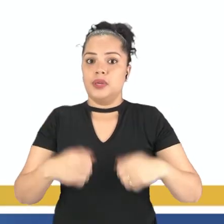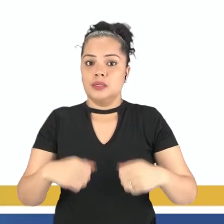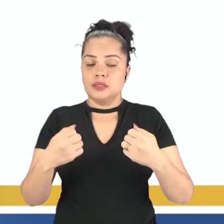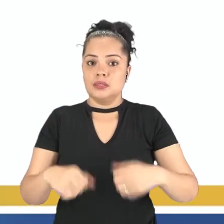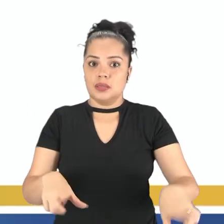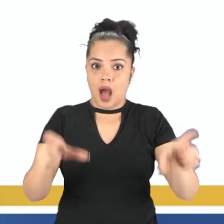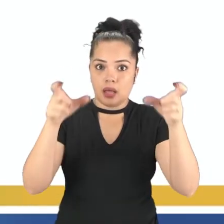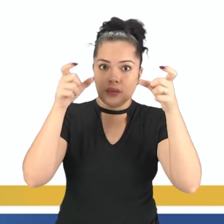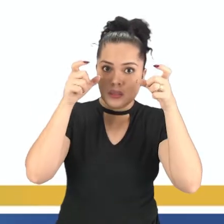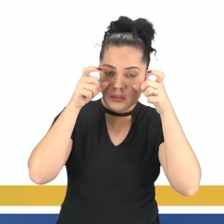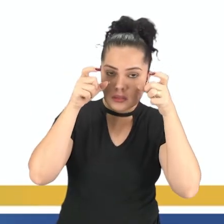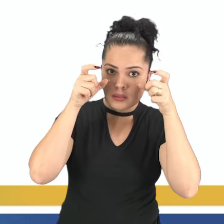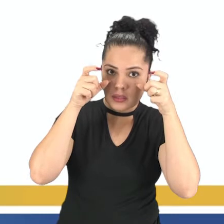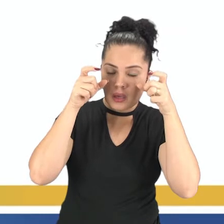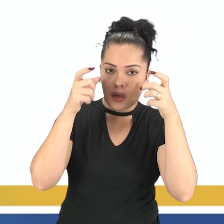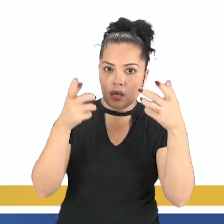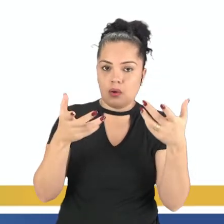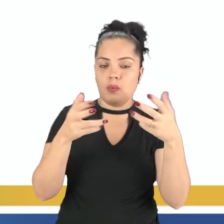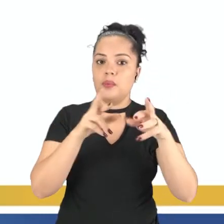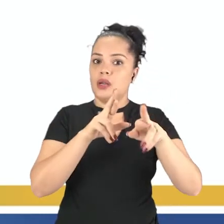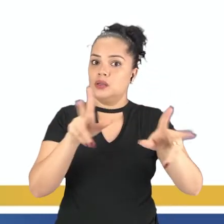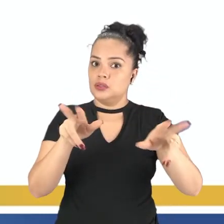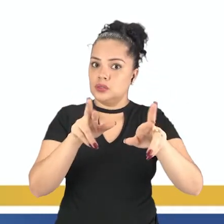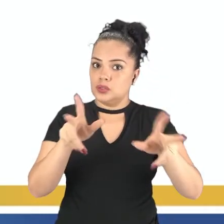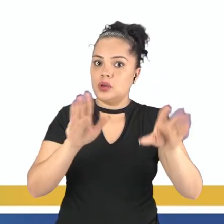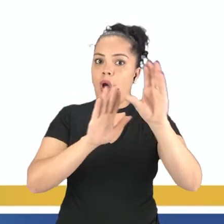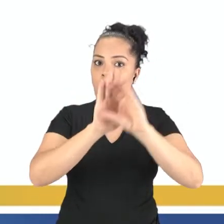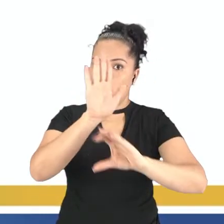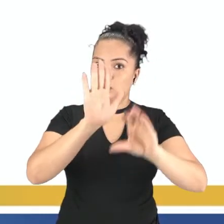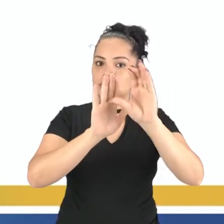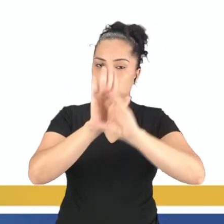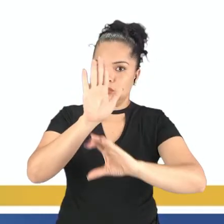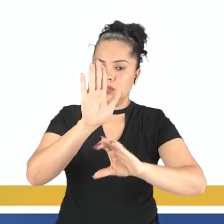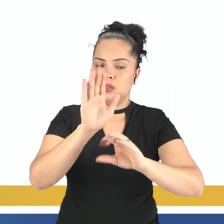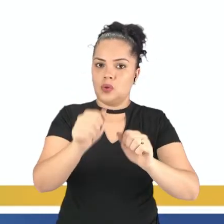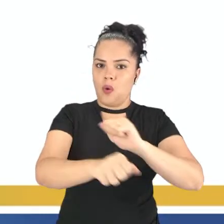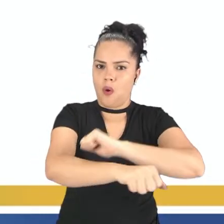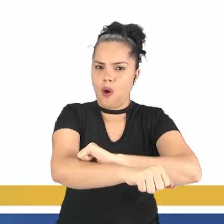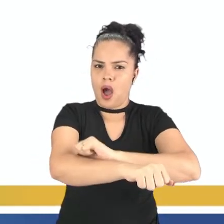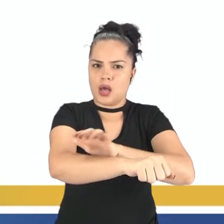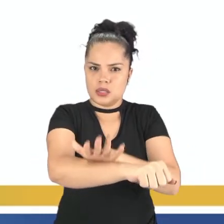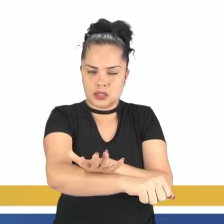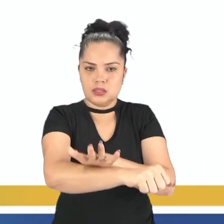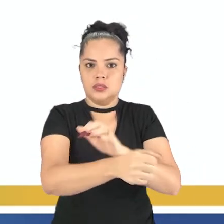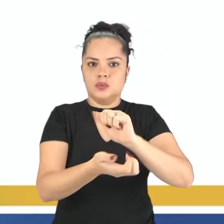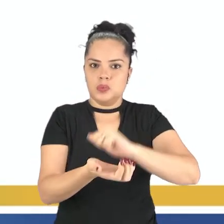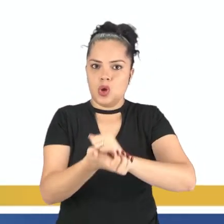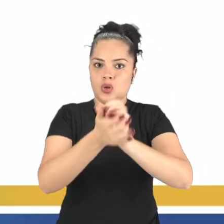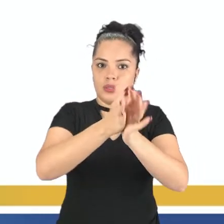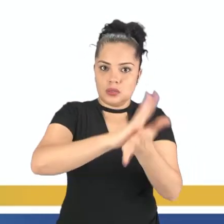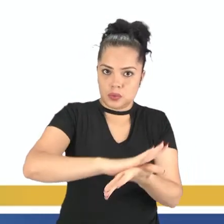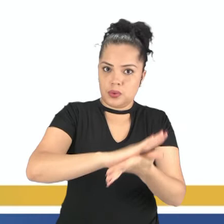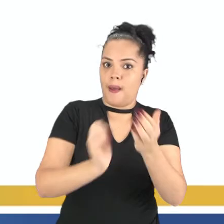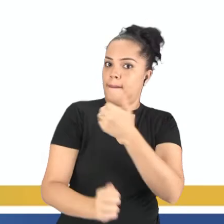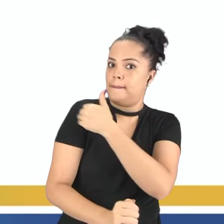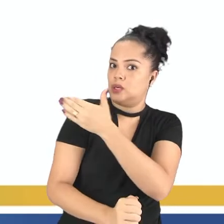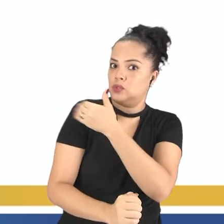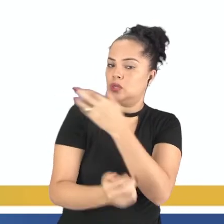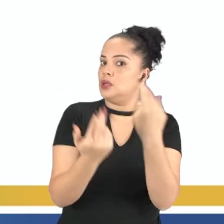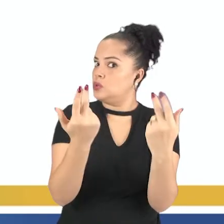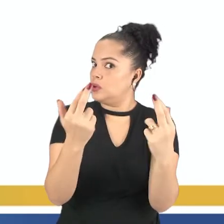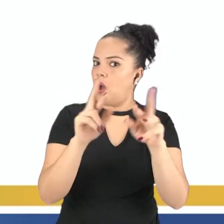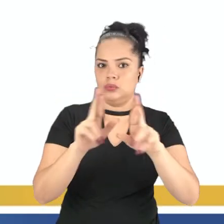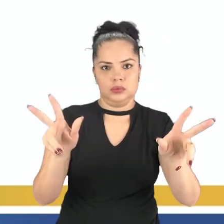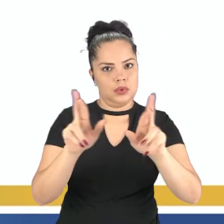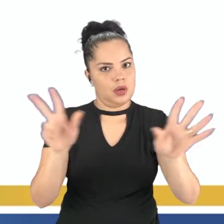nos atentar para uma distinção conceitual importante. Racismo, discriminação e preconceito não são exatamente a mesma